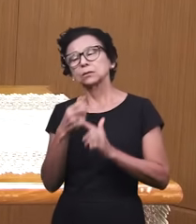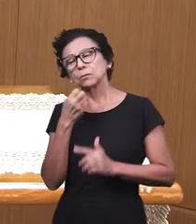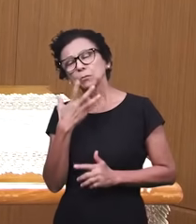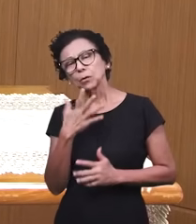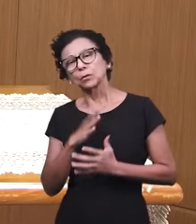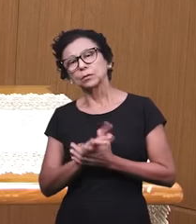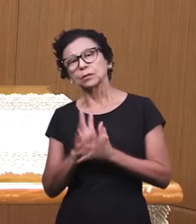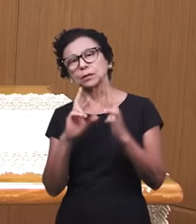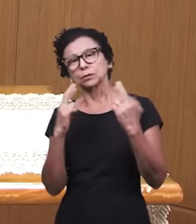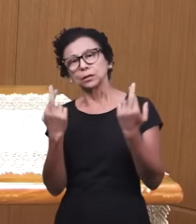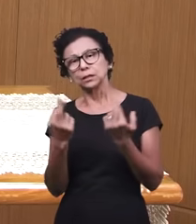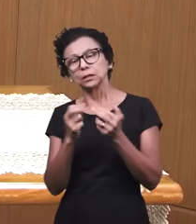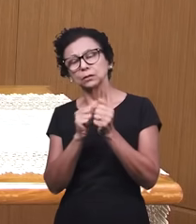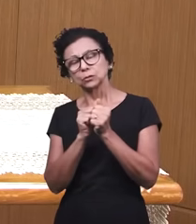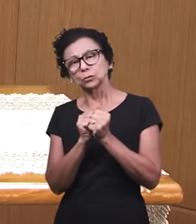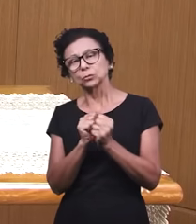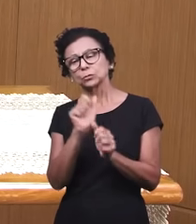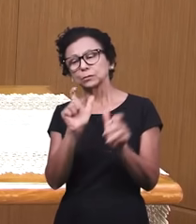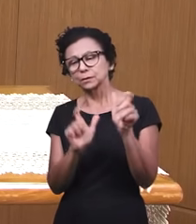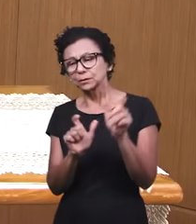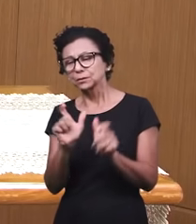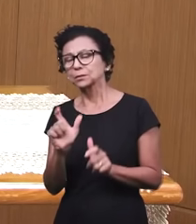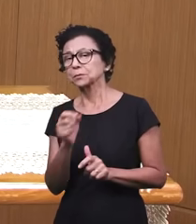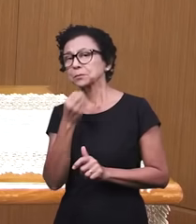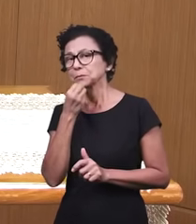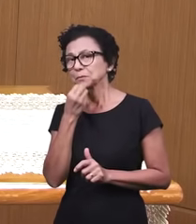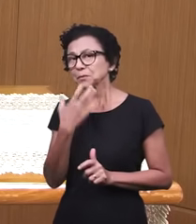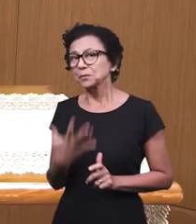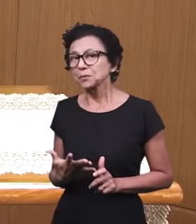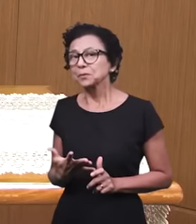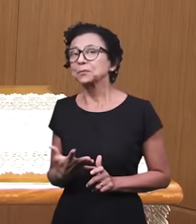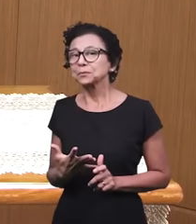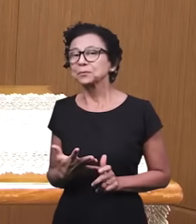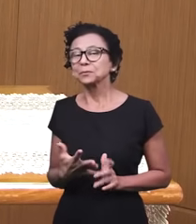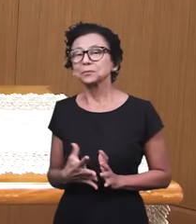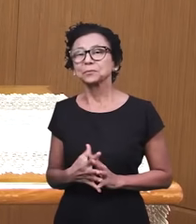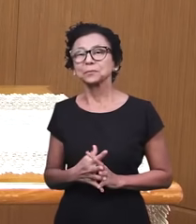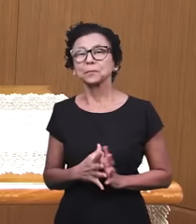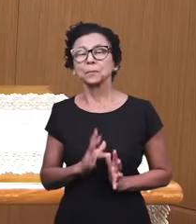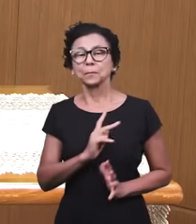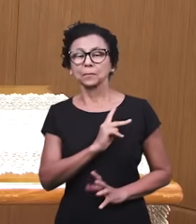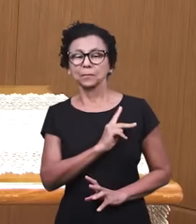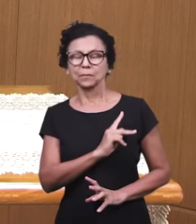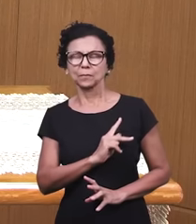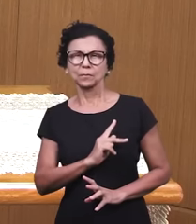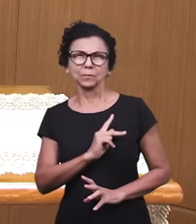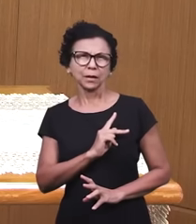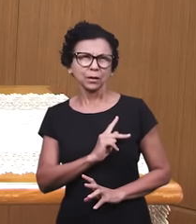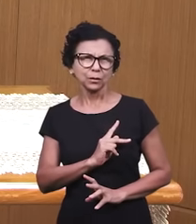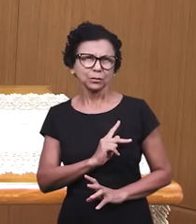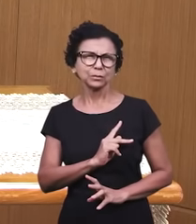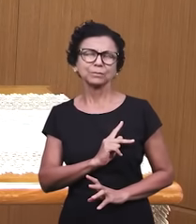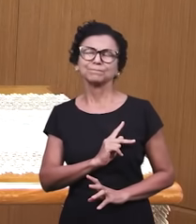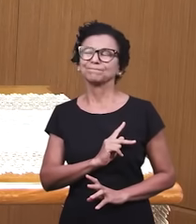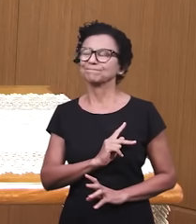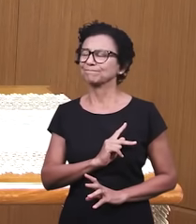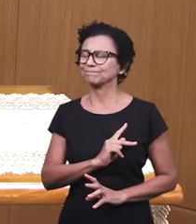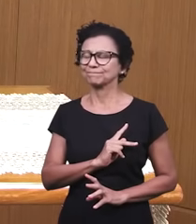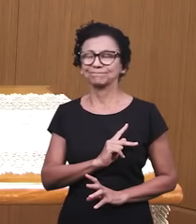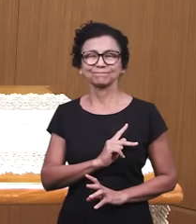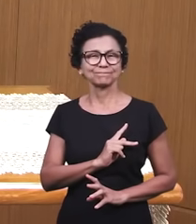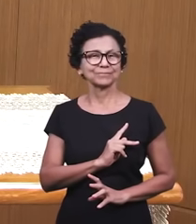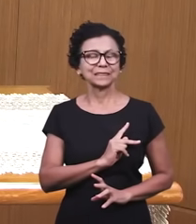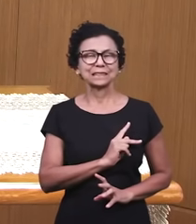com os irmãos. Mas Paulo aqui, ele estava muito além